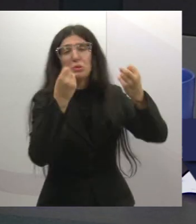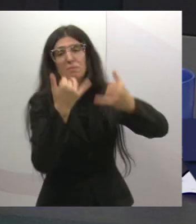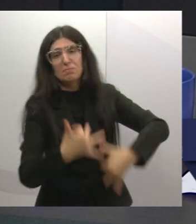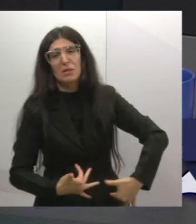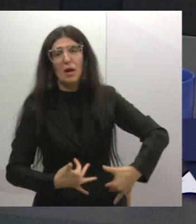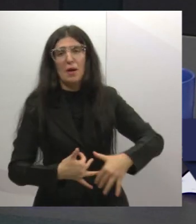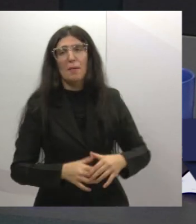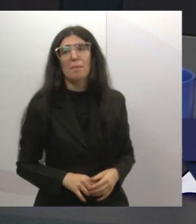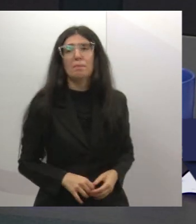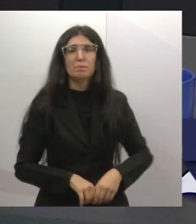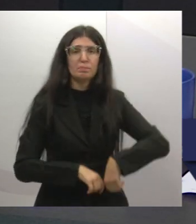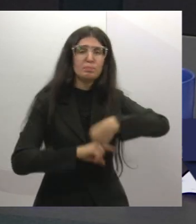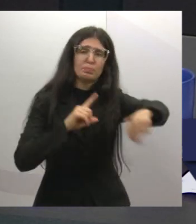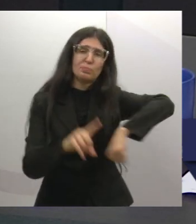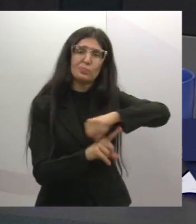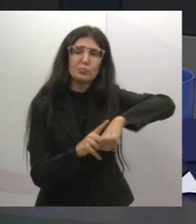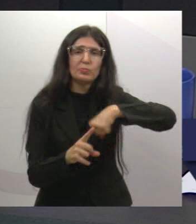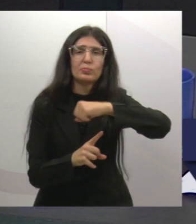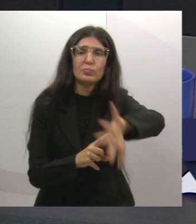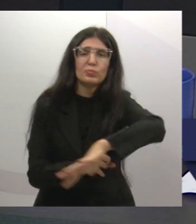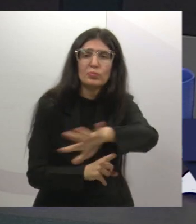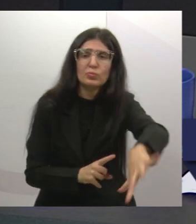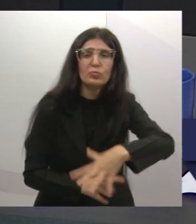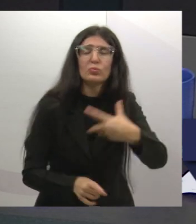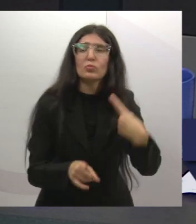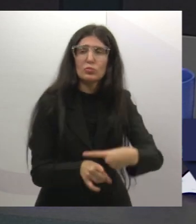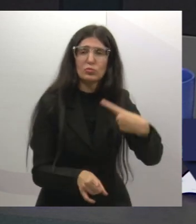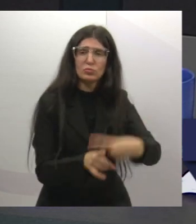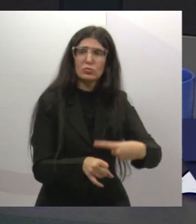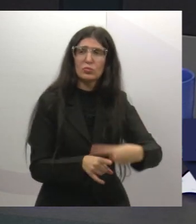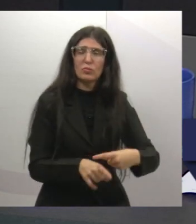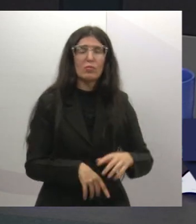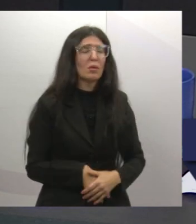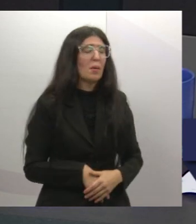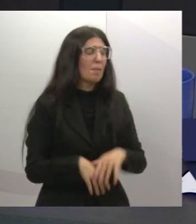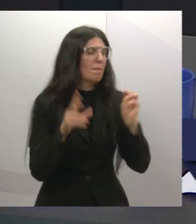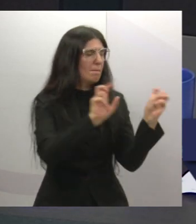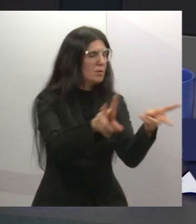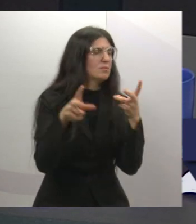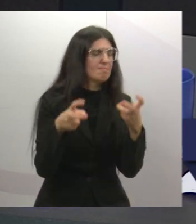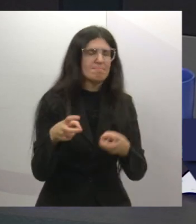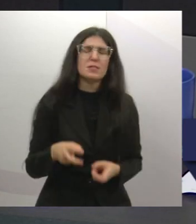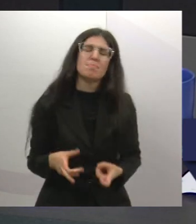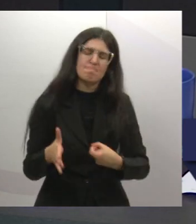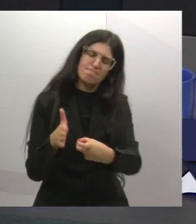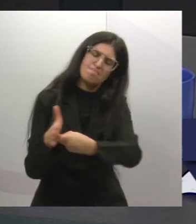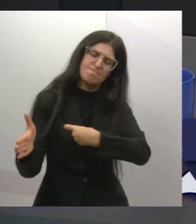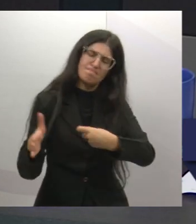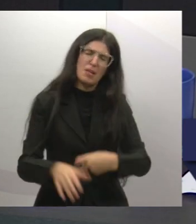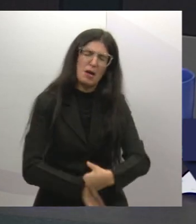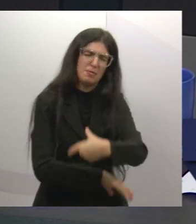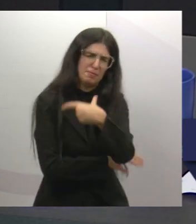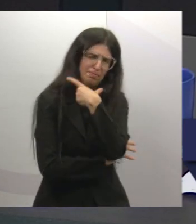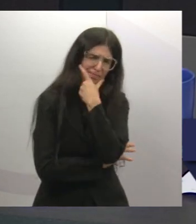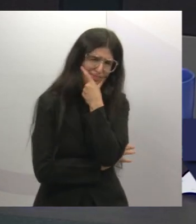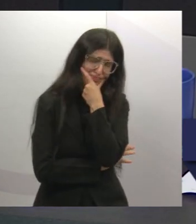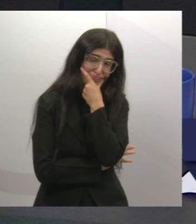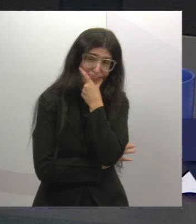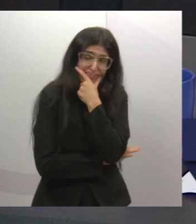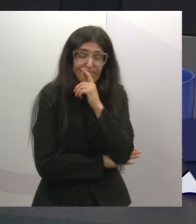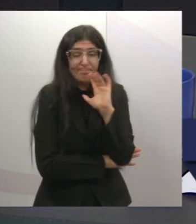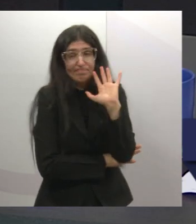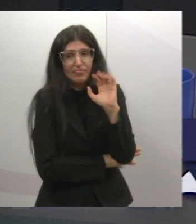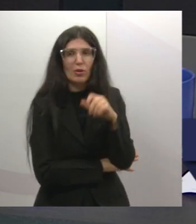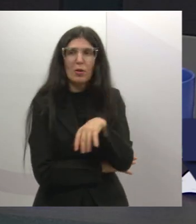para a sociedade, porque a gente tem uns contratos aí que, infelizmente, o prefeito,